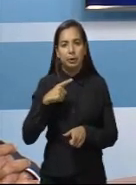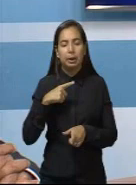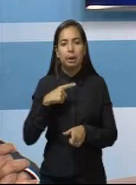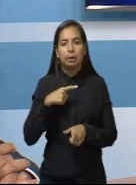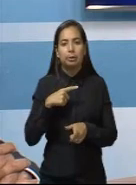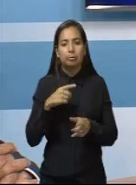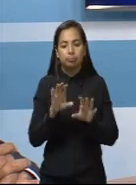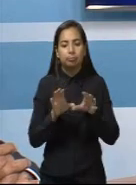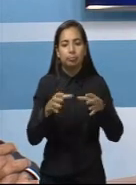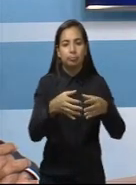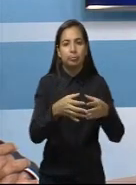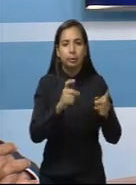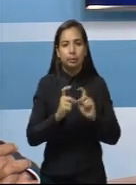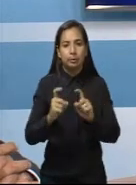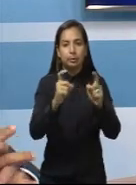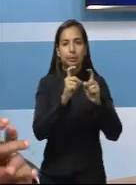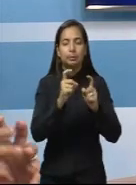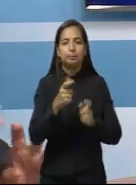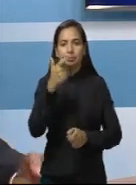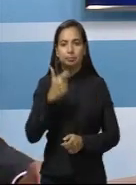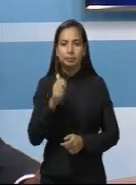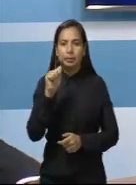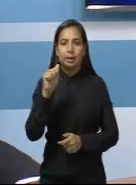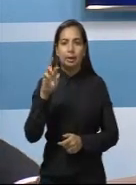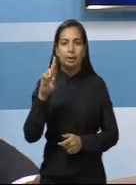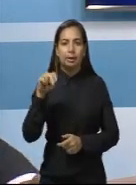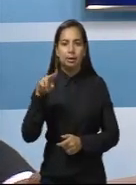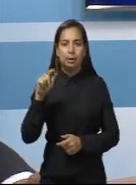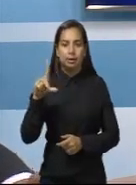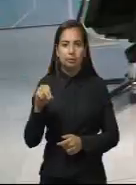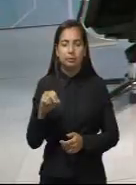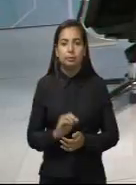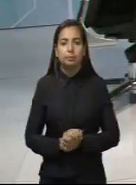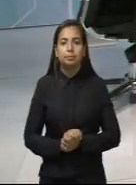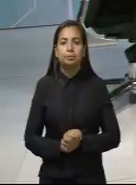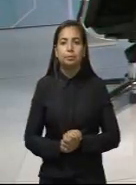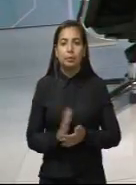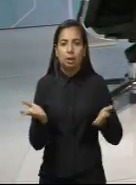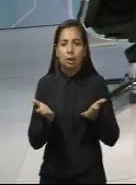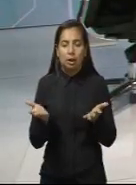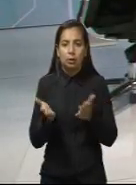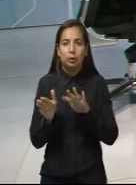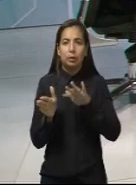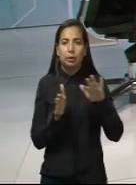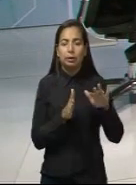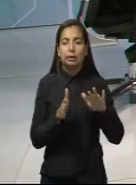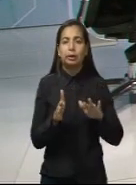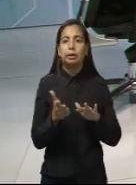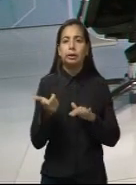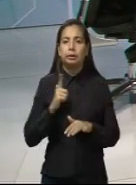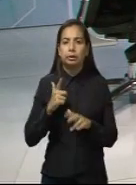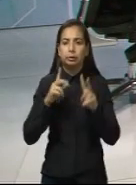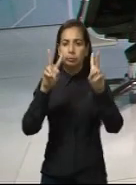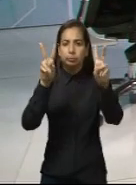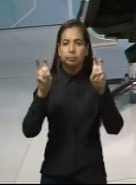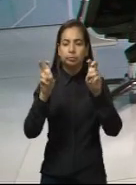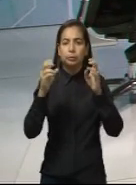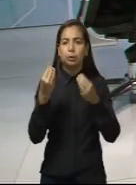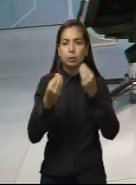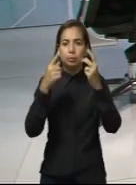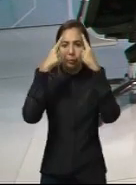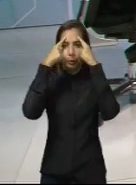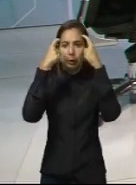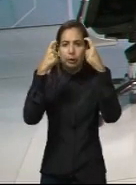nessa comissão. Bom, dito isto, eu quero retomar a nossa discussão para esse assunto violência no Brasil.